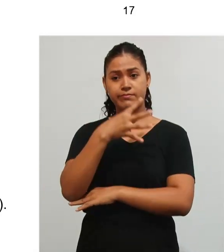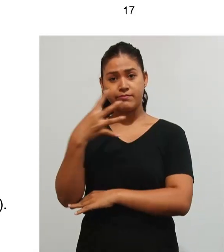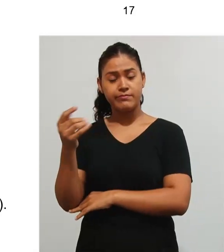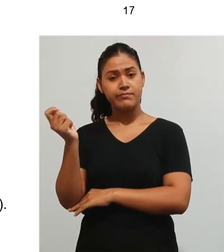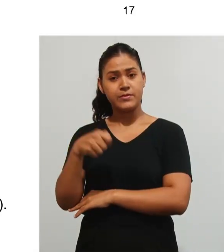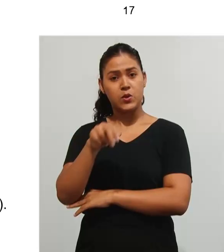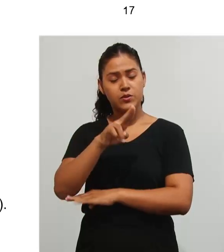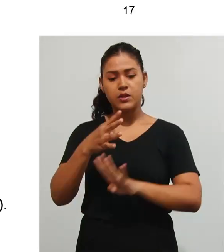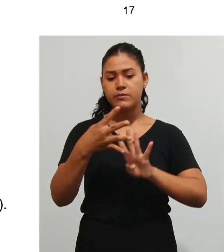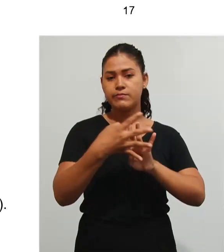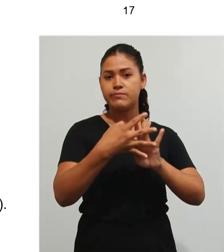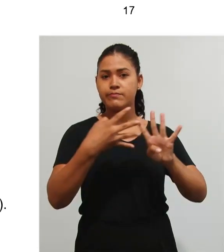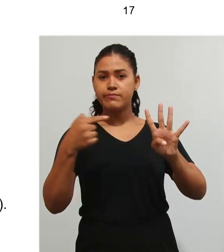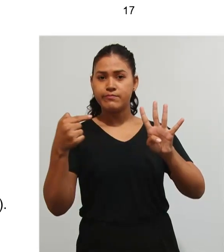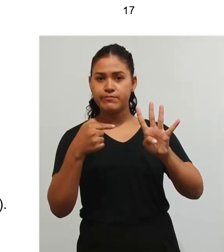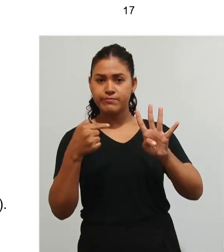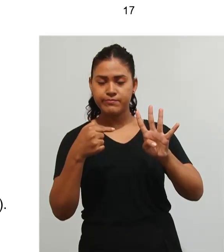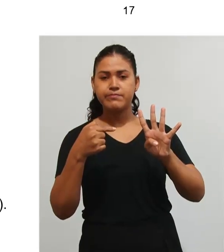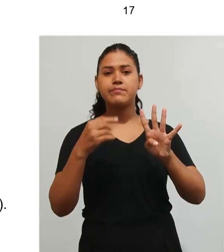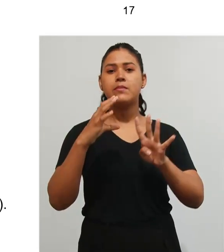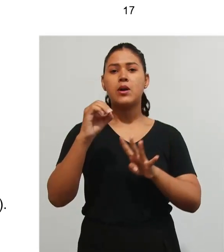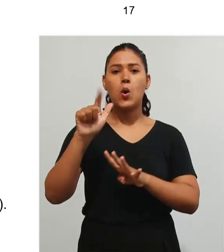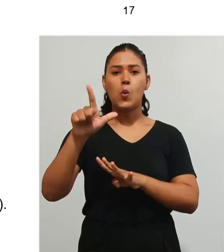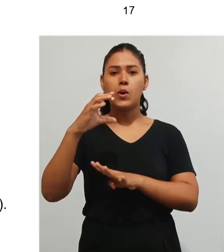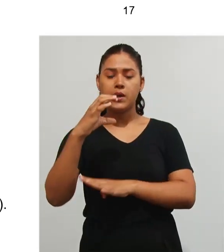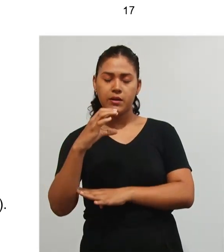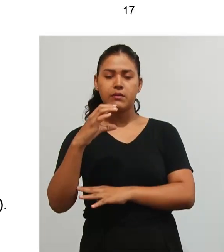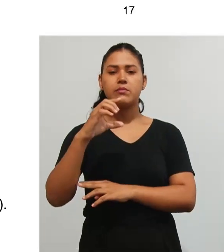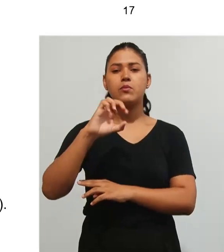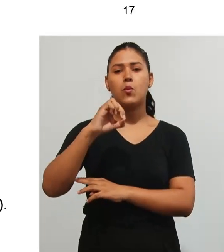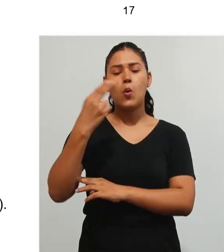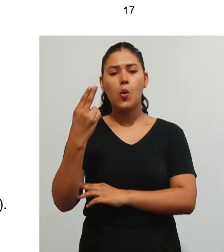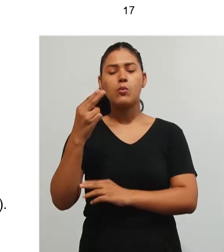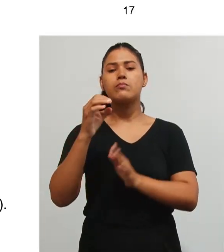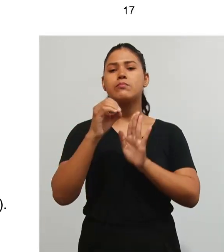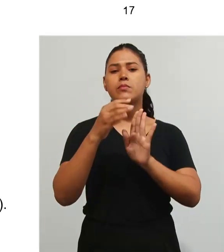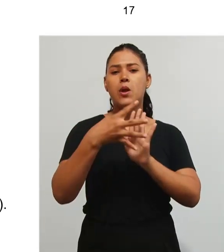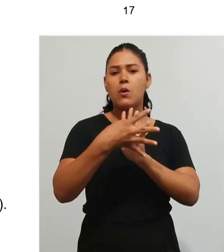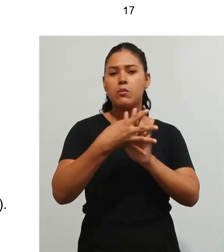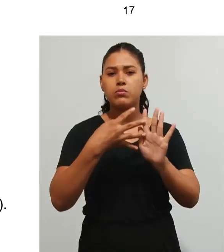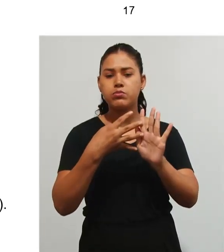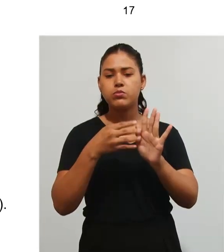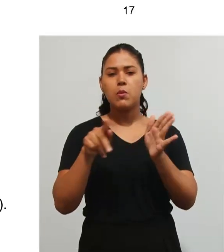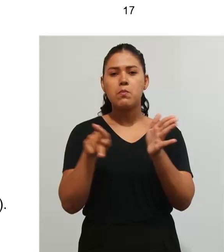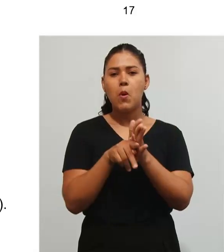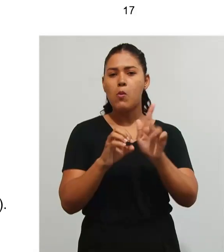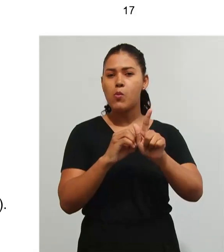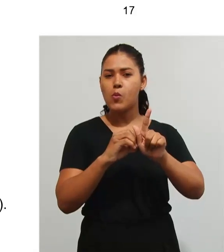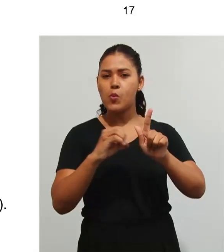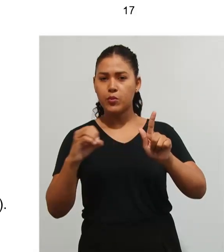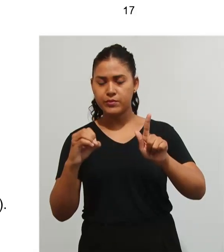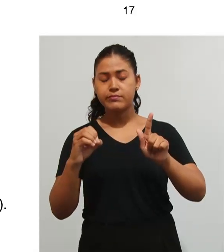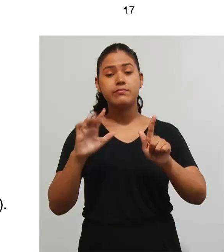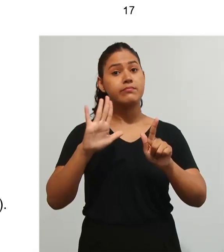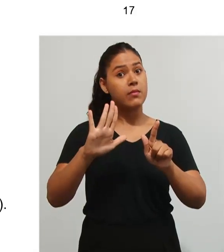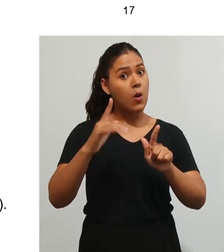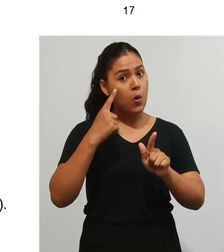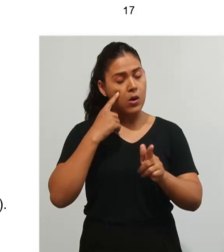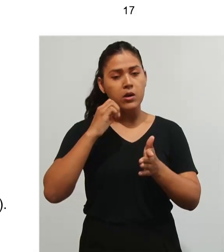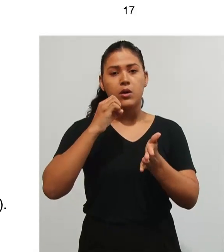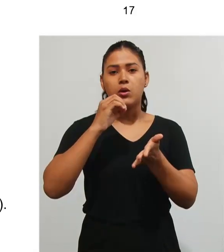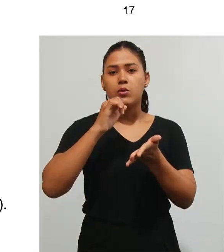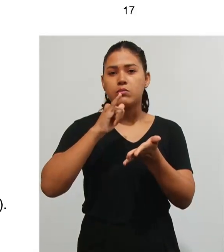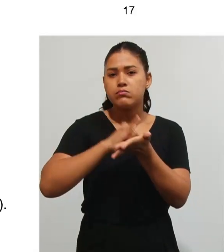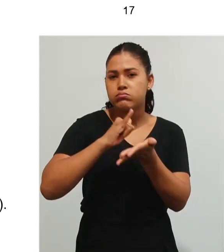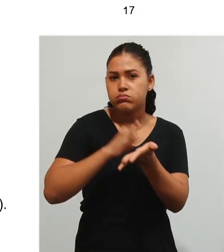Excel, o LibreOffice, Calc e o Planilhas Google. Lembrando que os aplicativos da suíte